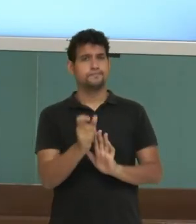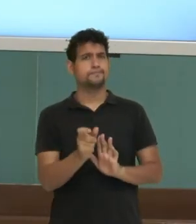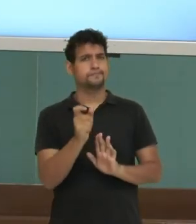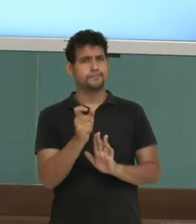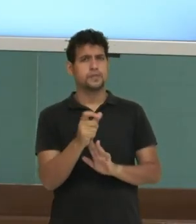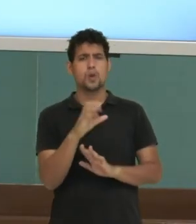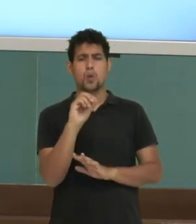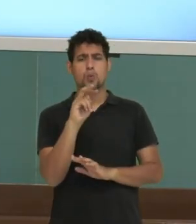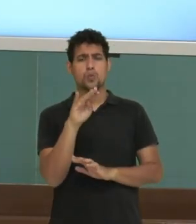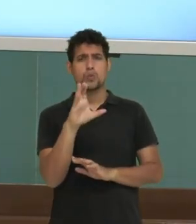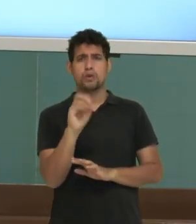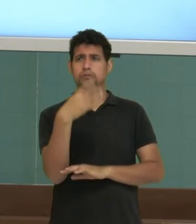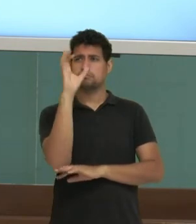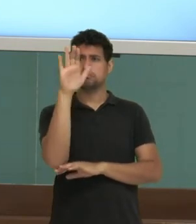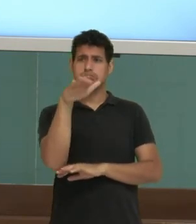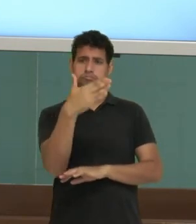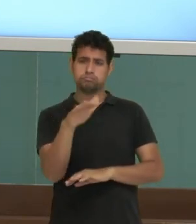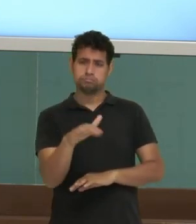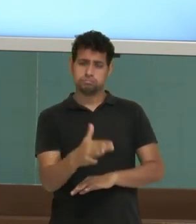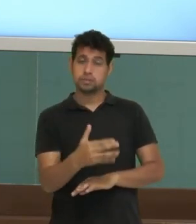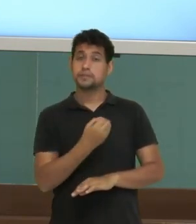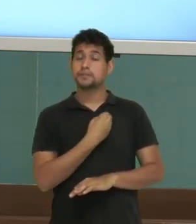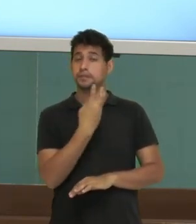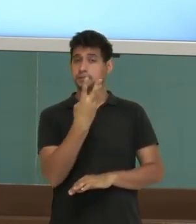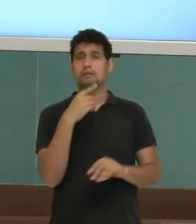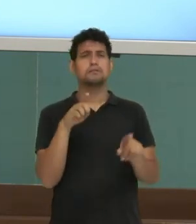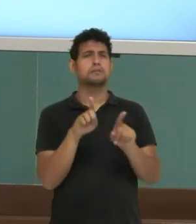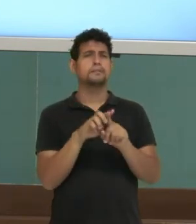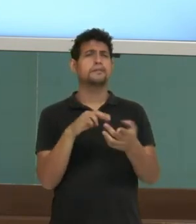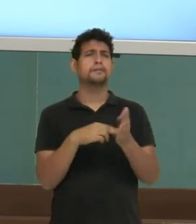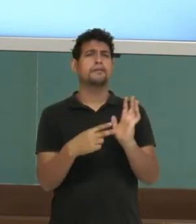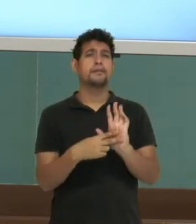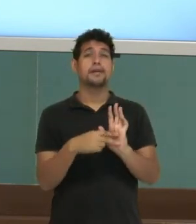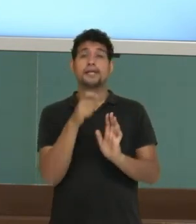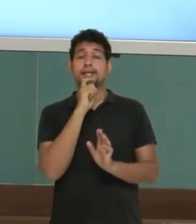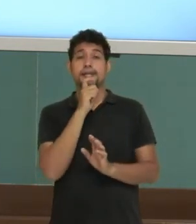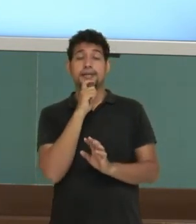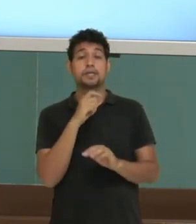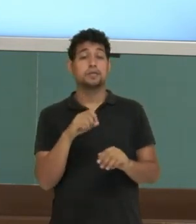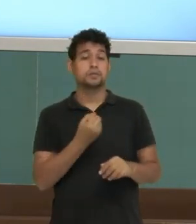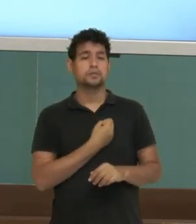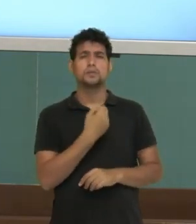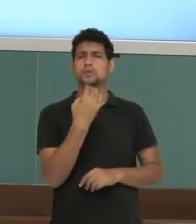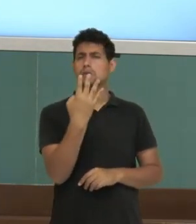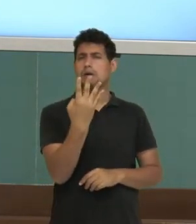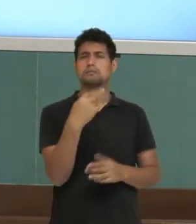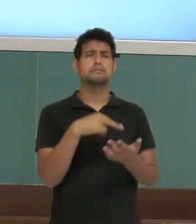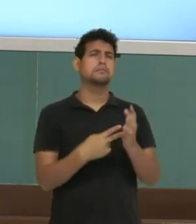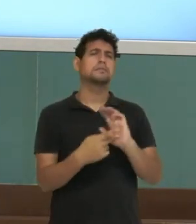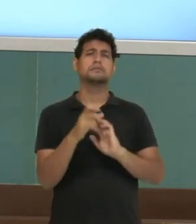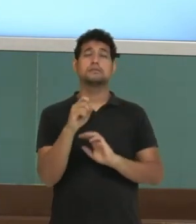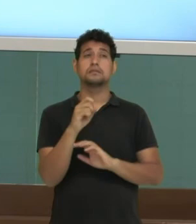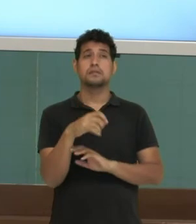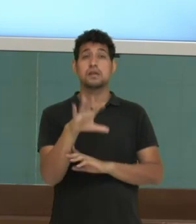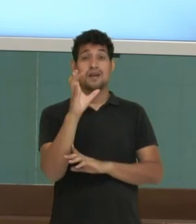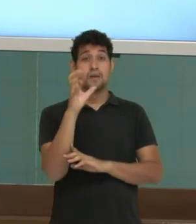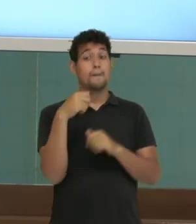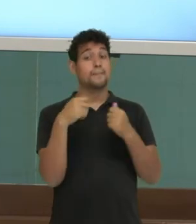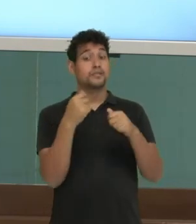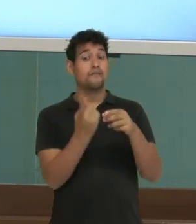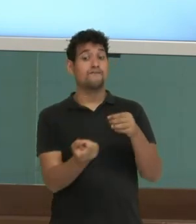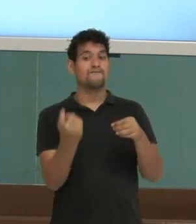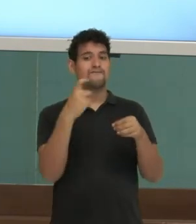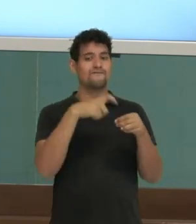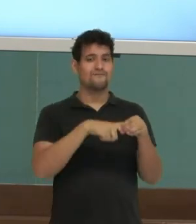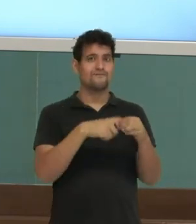outono, cair a folhagem. Número 3, realmente, inverno. Número 4, essa planta ela tem que voltar